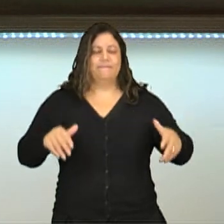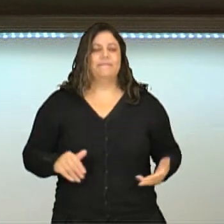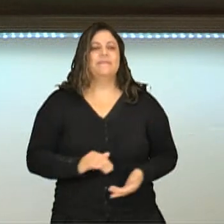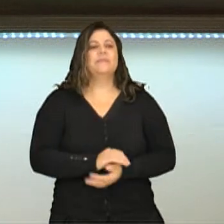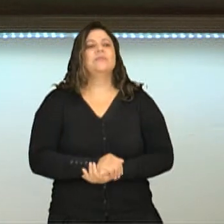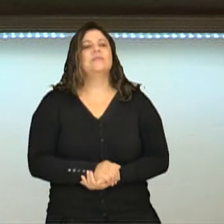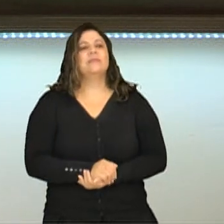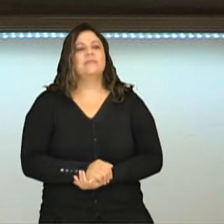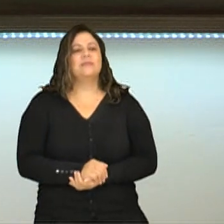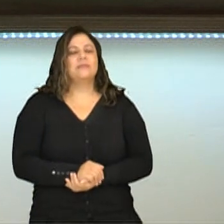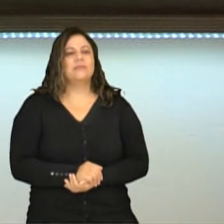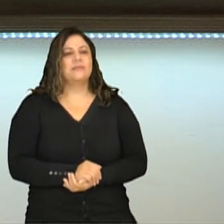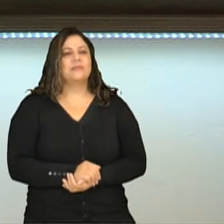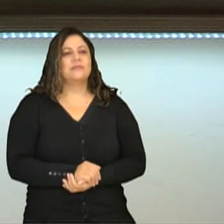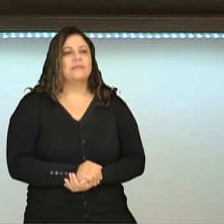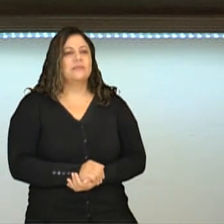espaço.